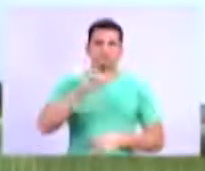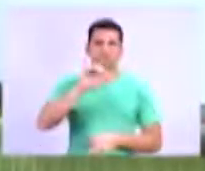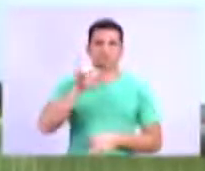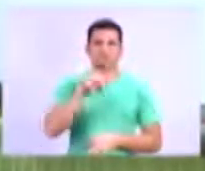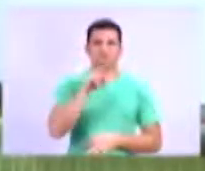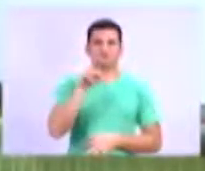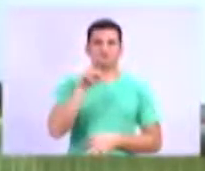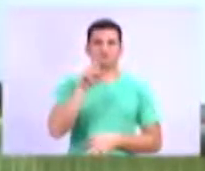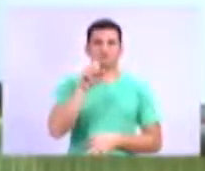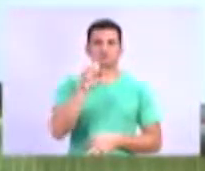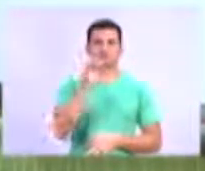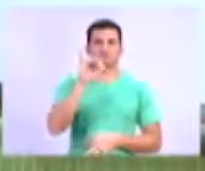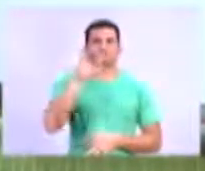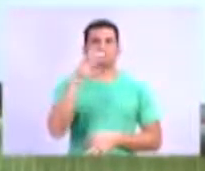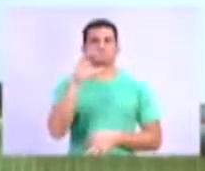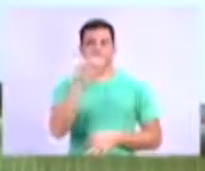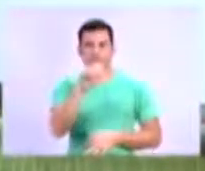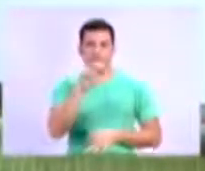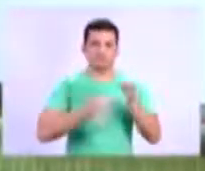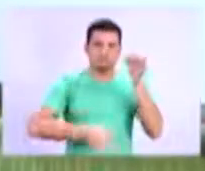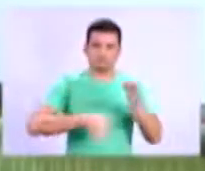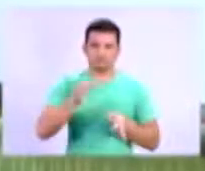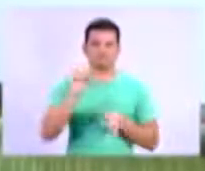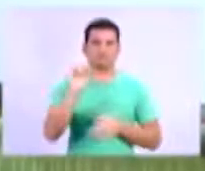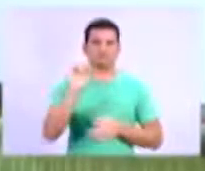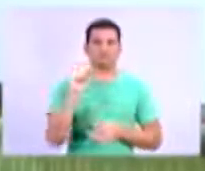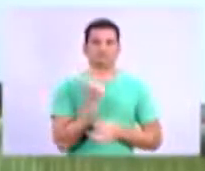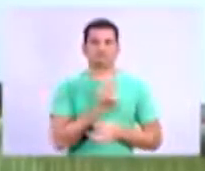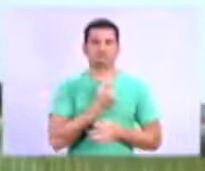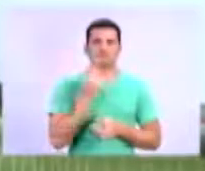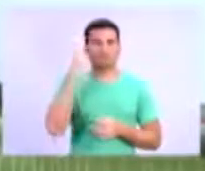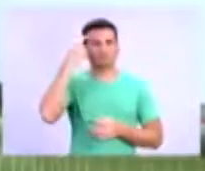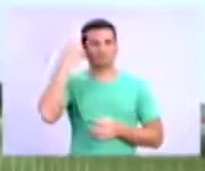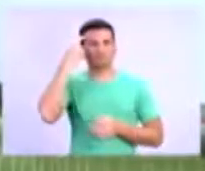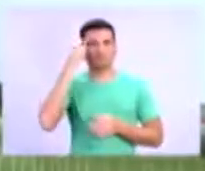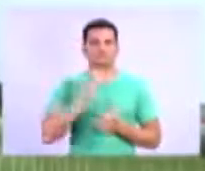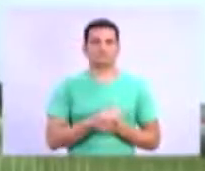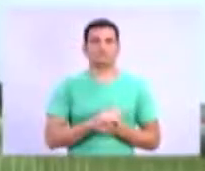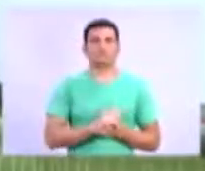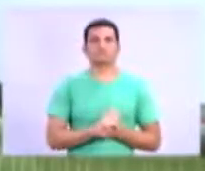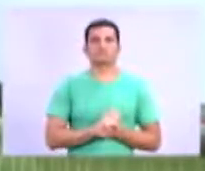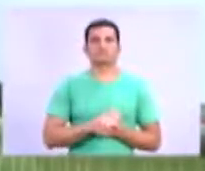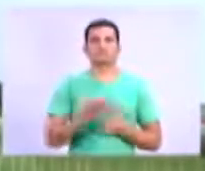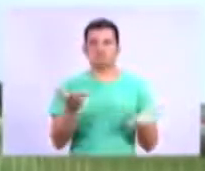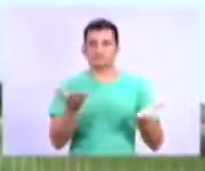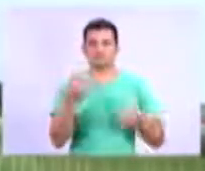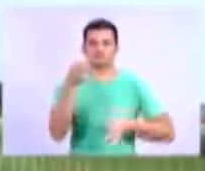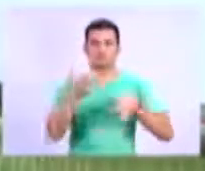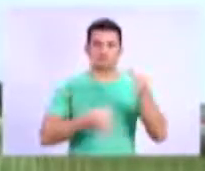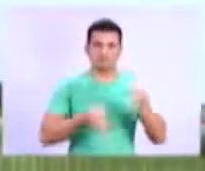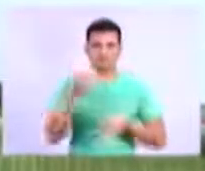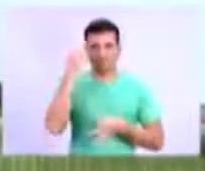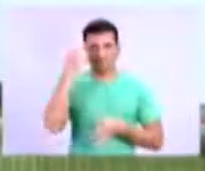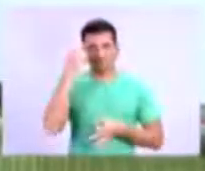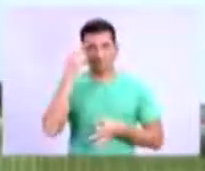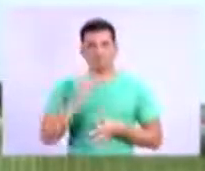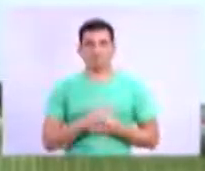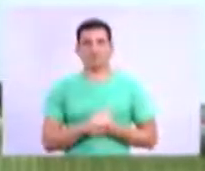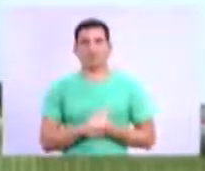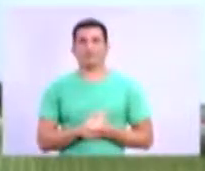que você pensa? No que nós podemos pensar? Quando nós pensamos em justiça hoje, nós estamos buscando